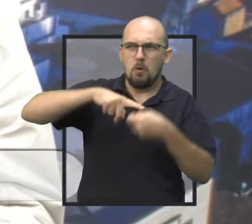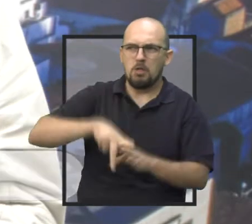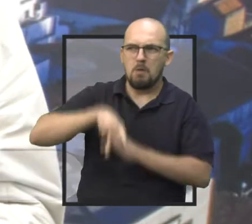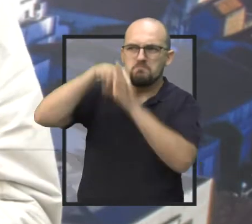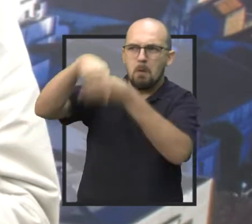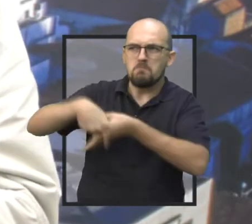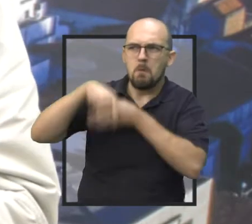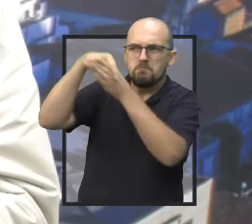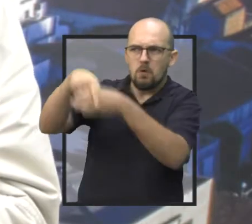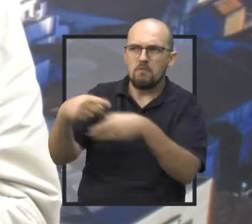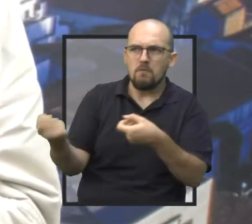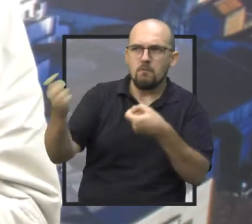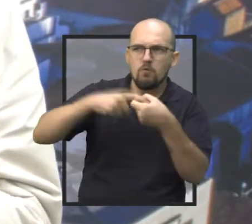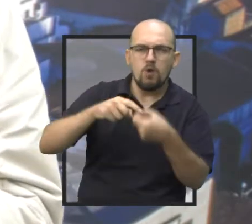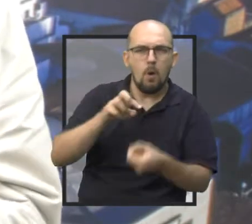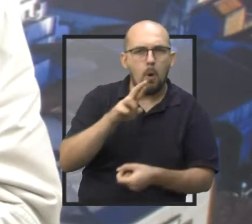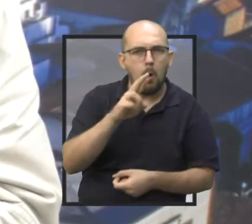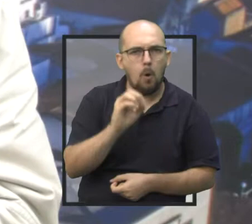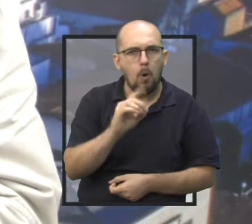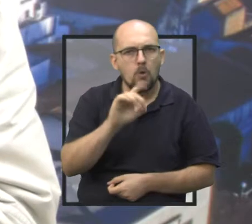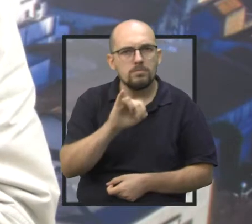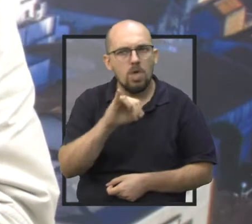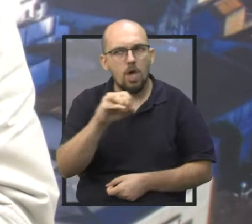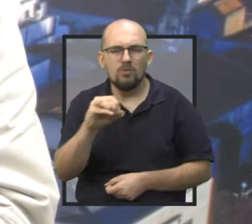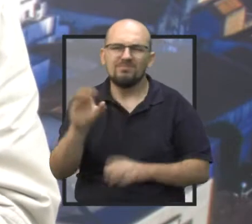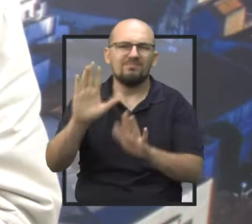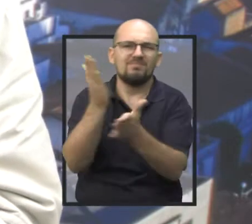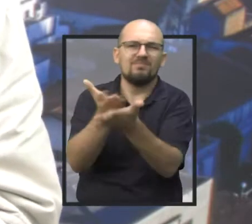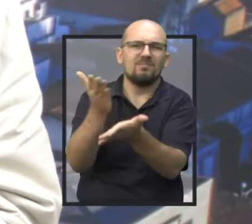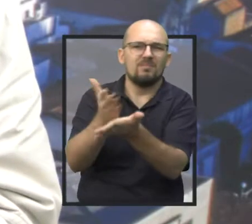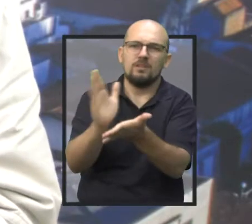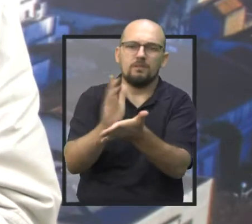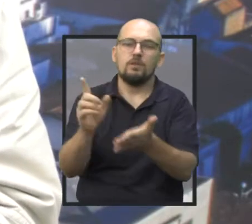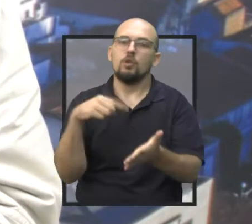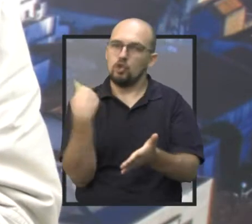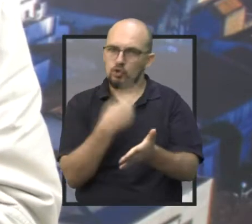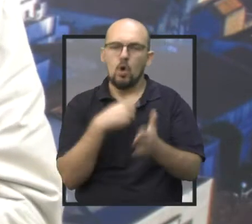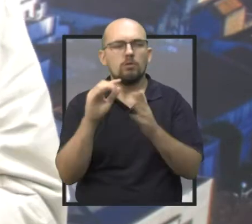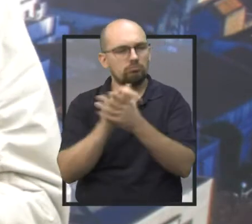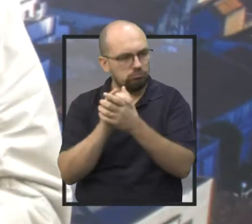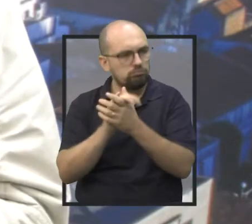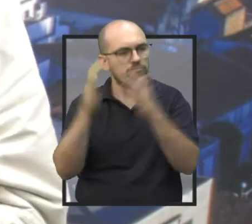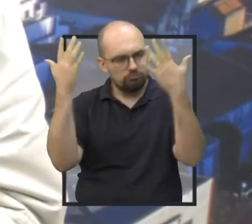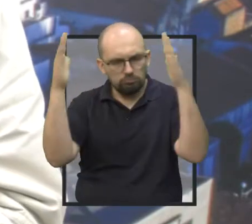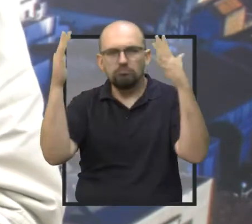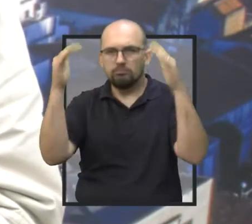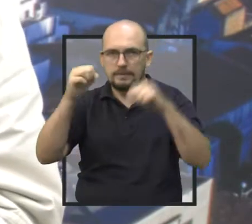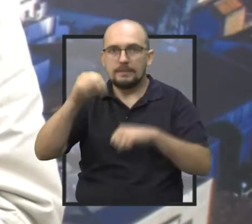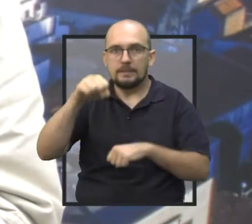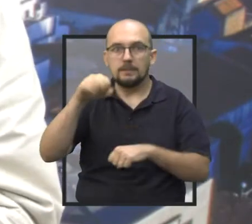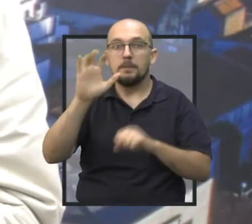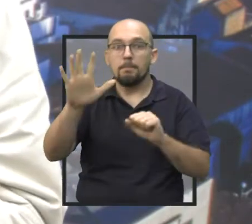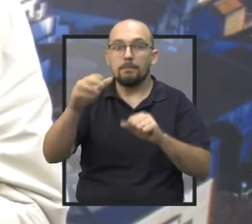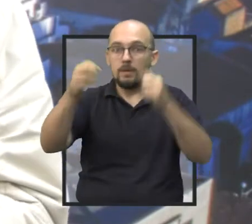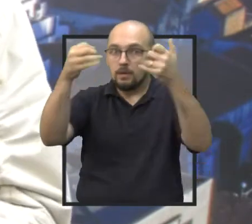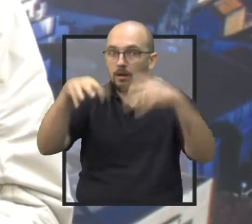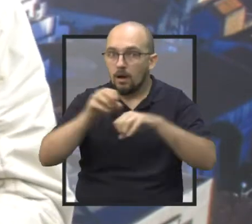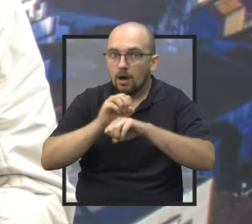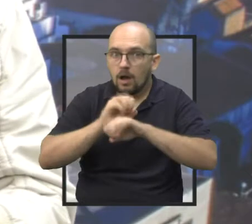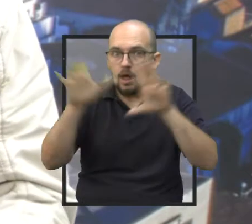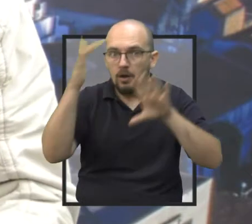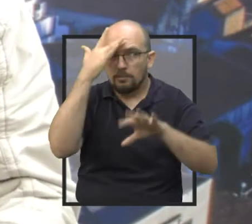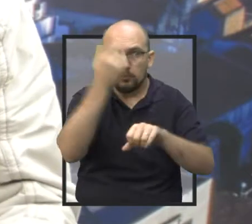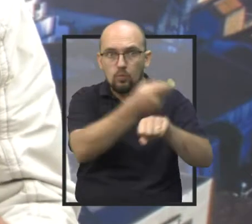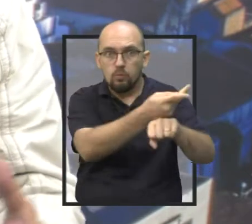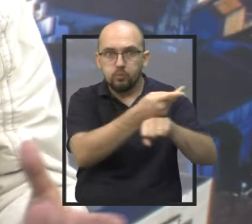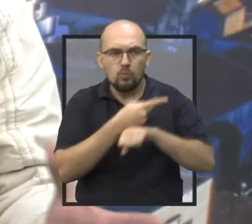ver. Então a gente comemora, passamos e quero deixar bem claro que as pessoas mesmo que me procurou, eu falei que